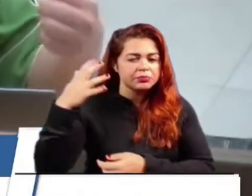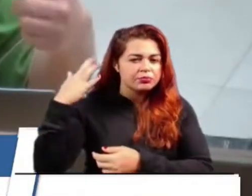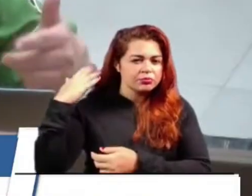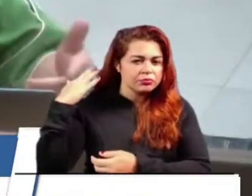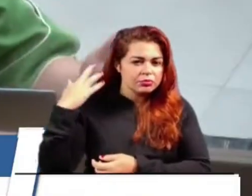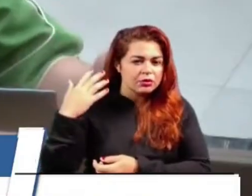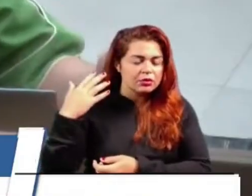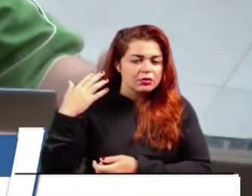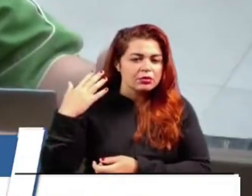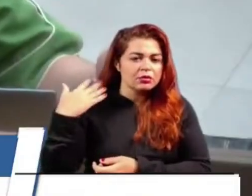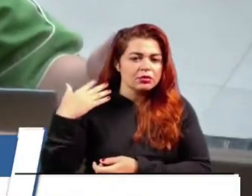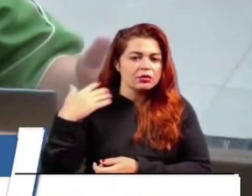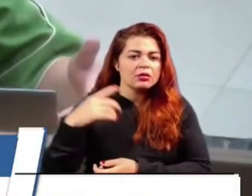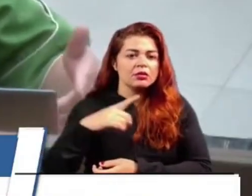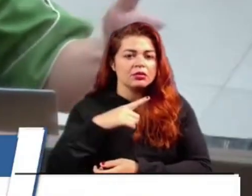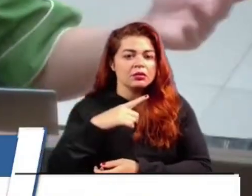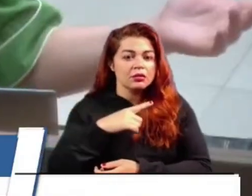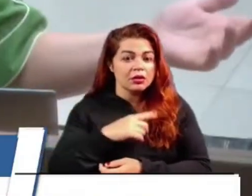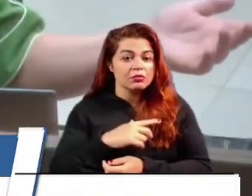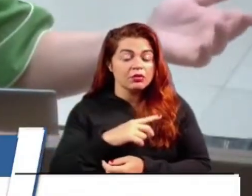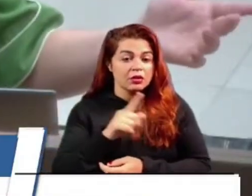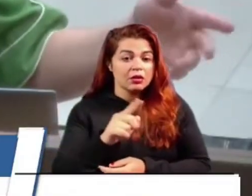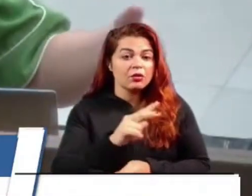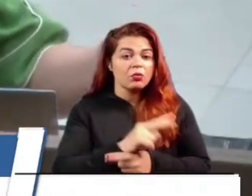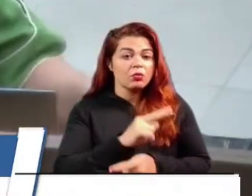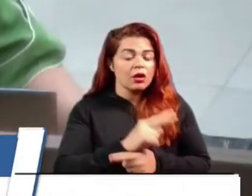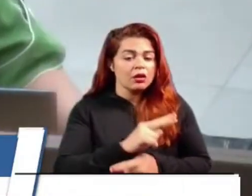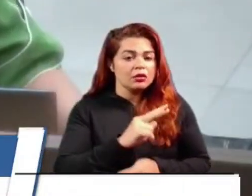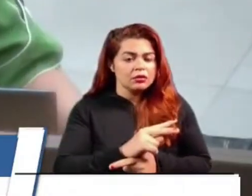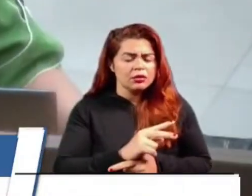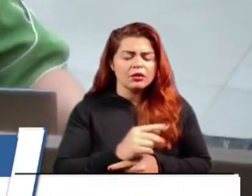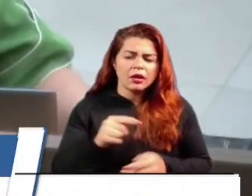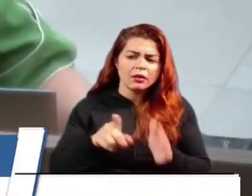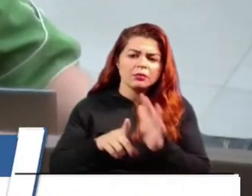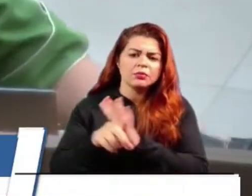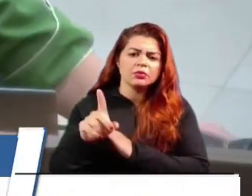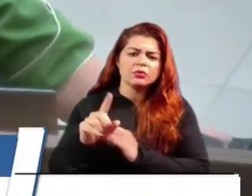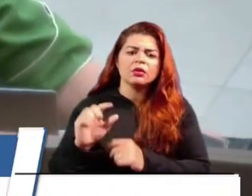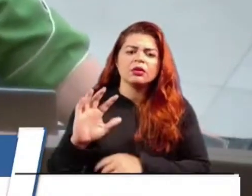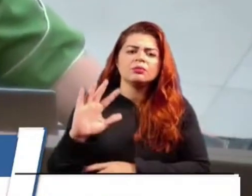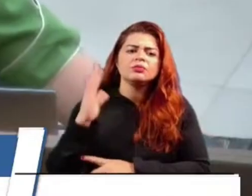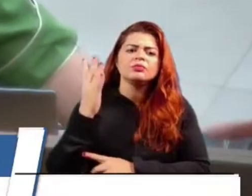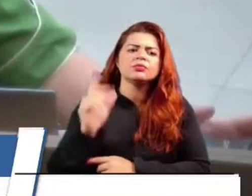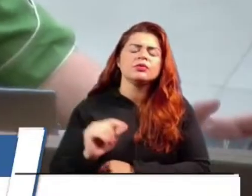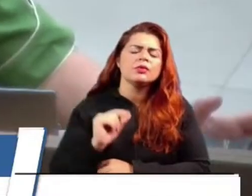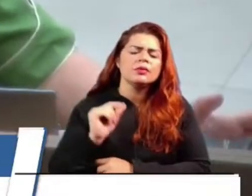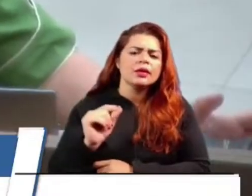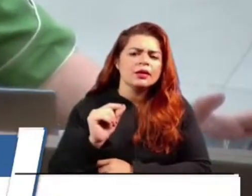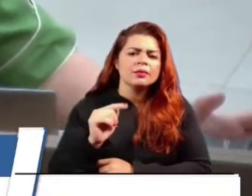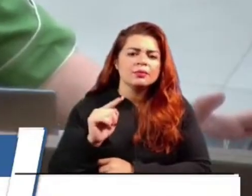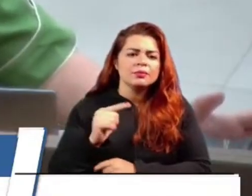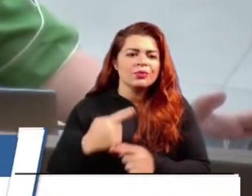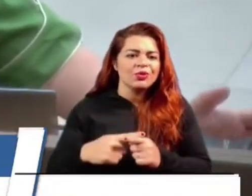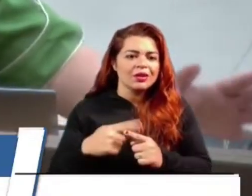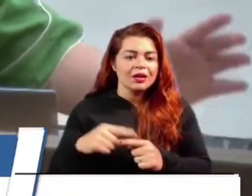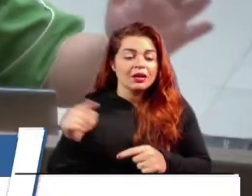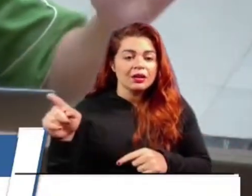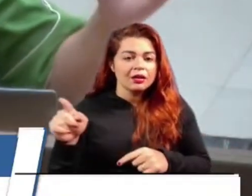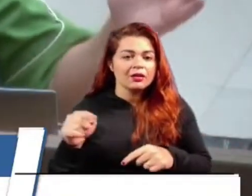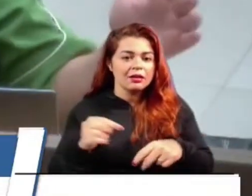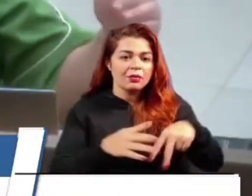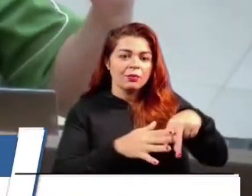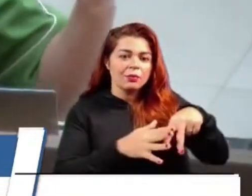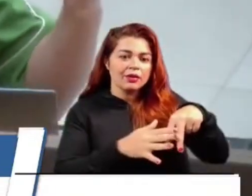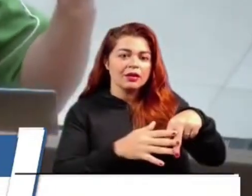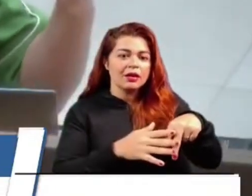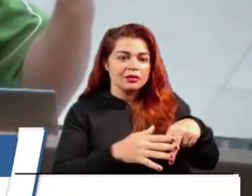A gente, inclusive, perguntou, né, o que aconteceu, porque ele agrediu um paciente e aí só afastou, aparentemente, e